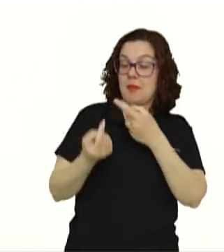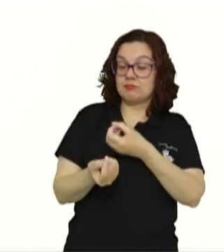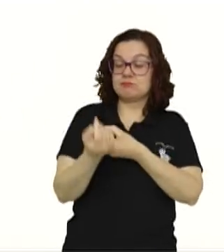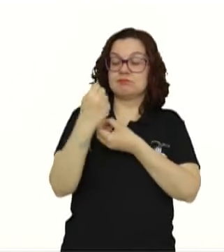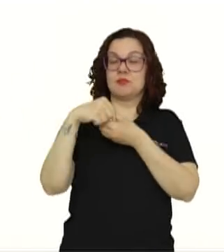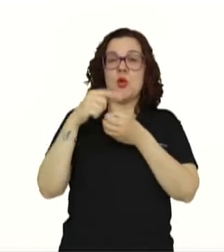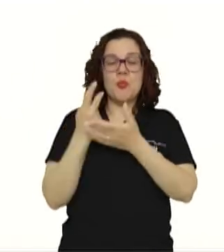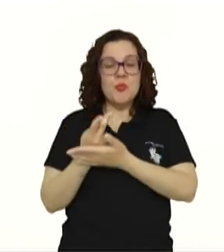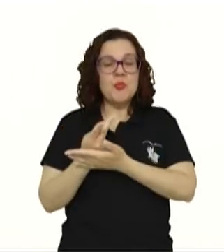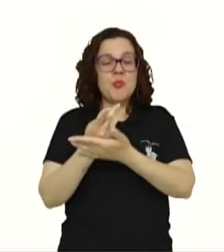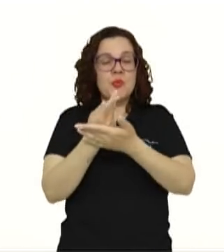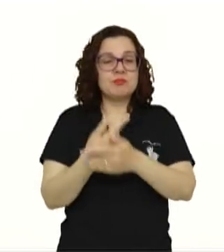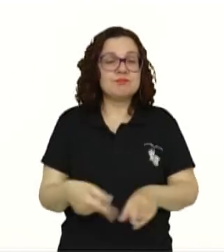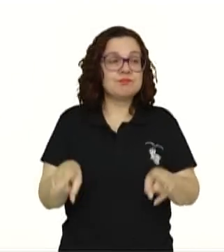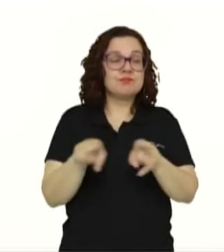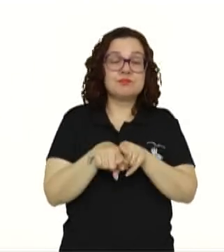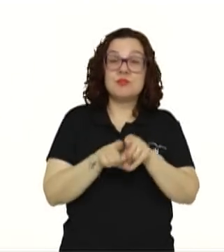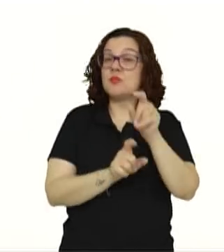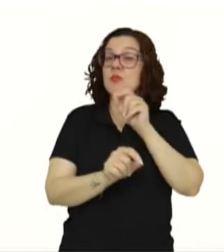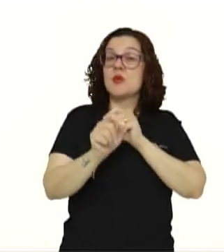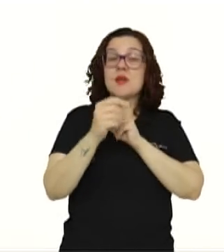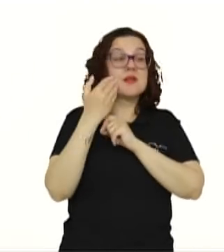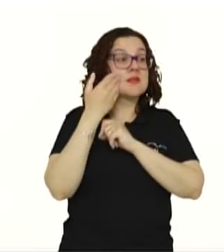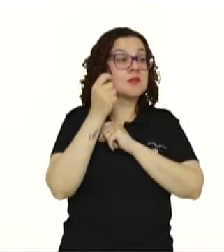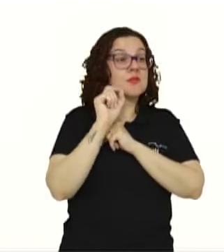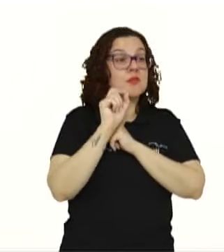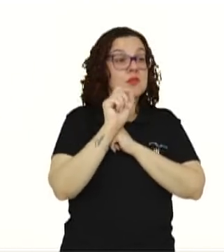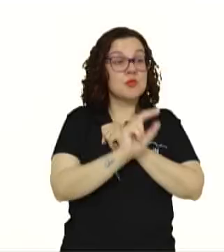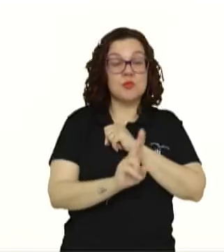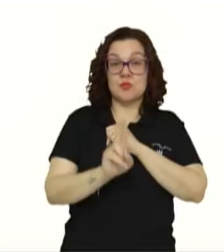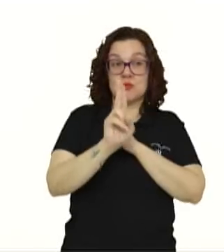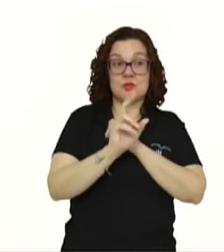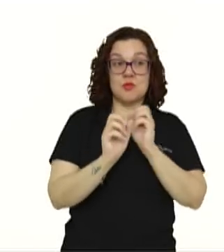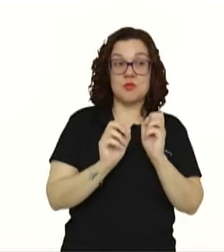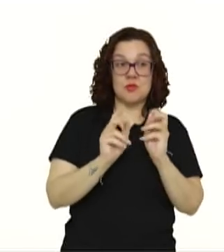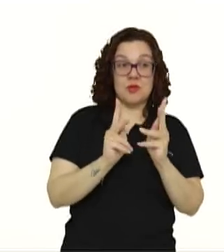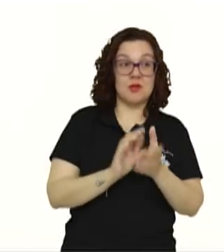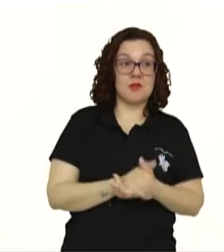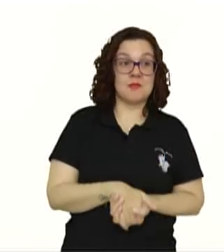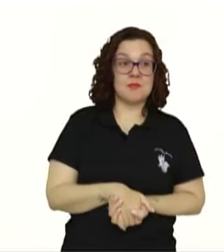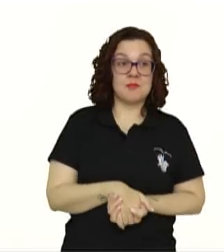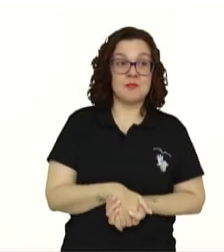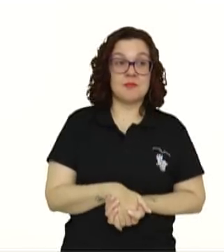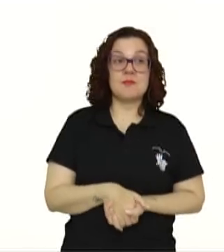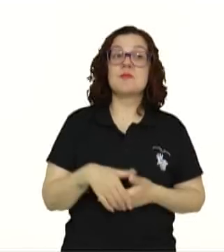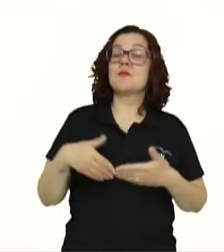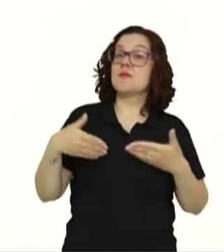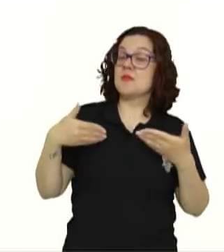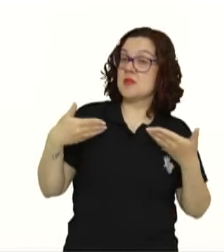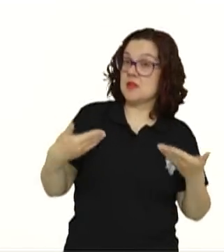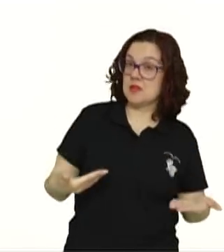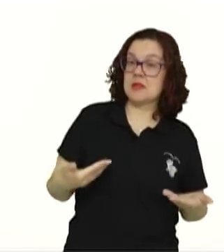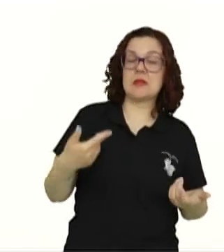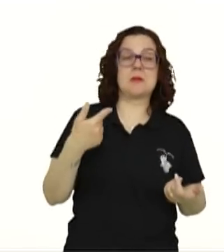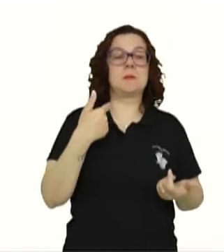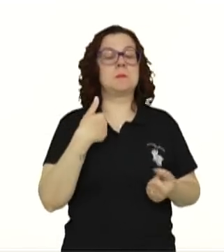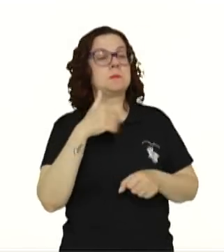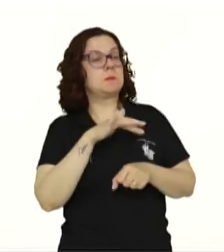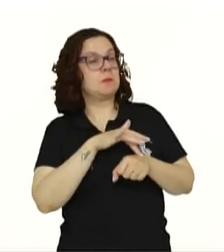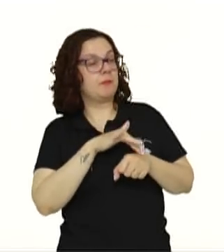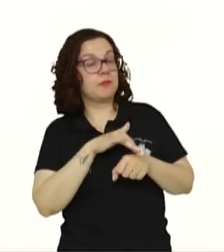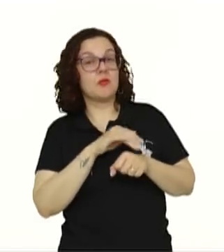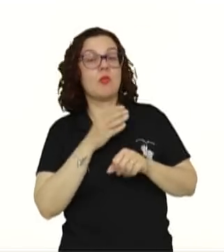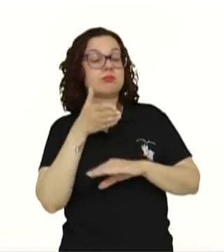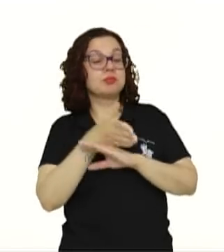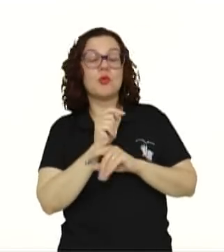atrás, buscar alguma coisa para poder fazer uso, ok? Então assim, eu estou doente, eu vou